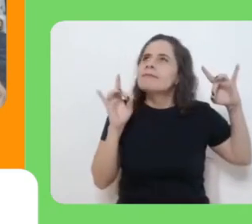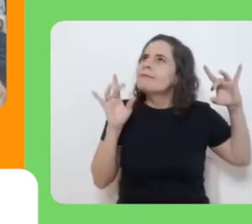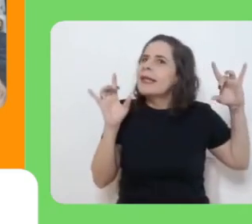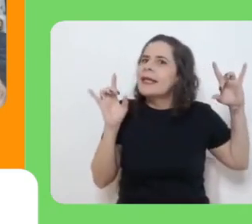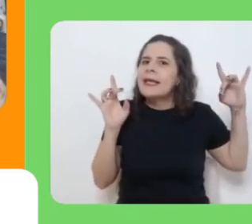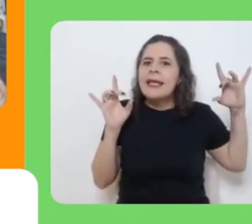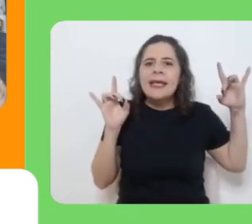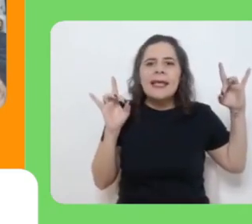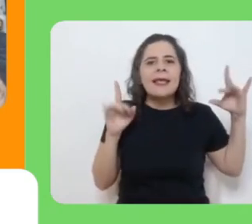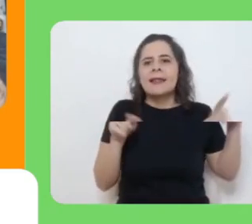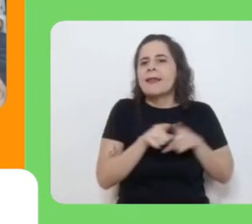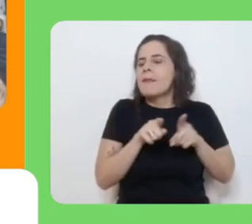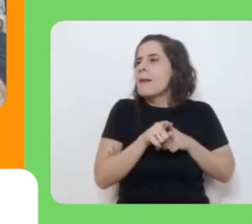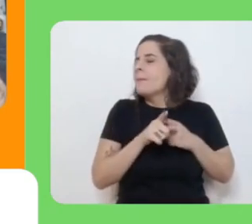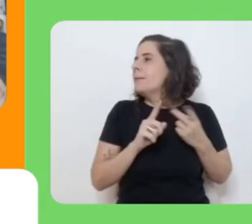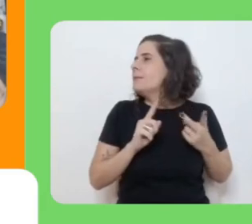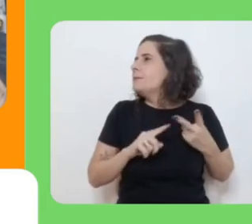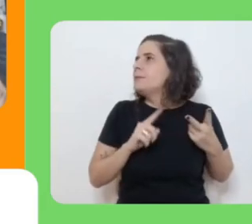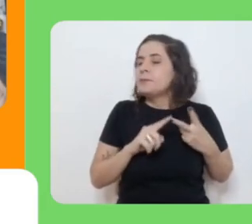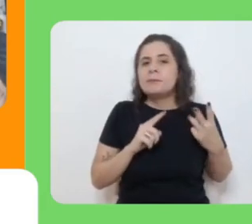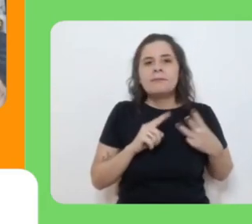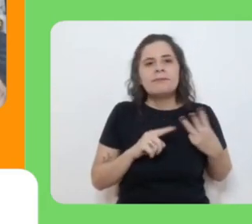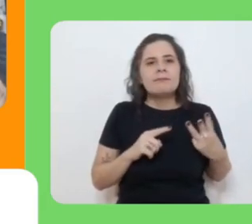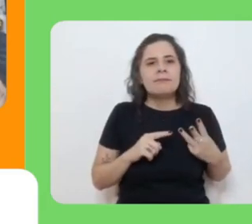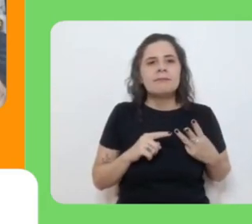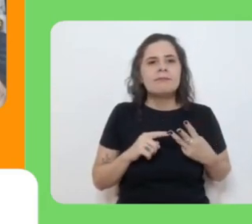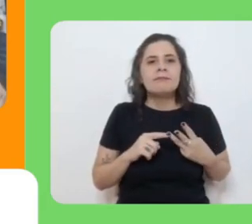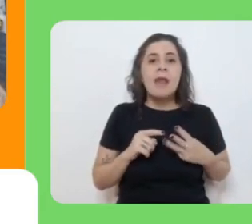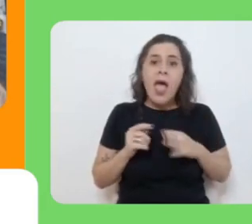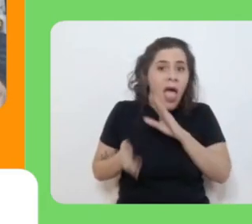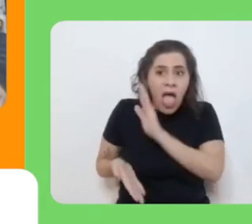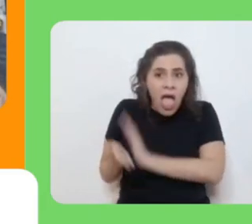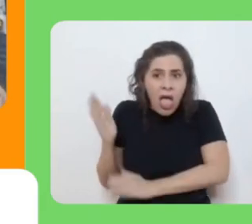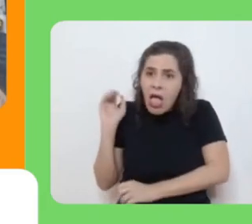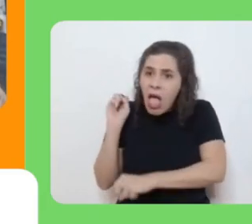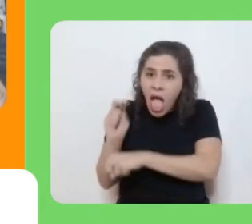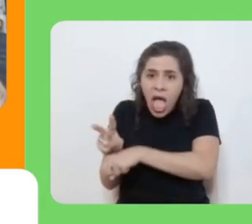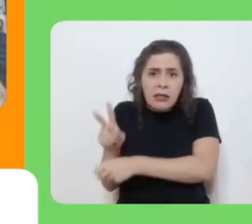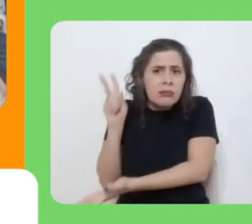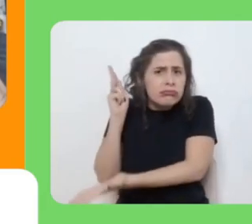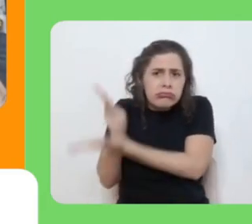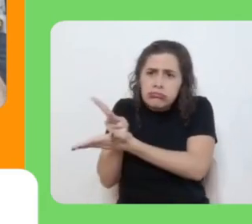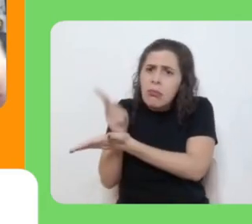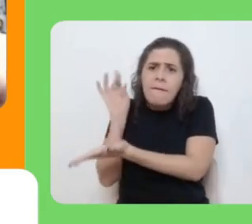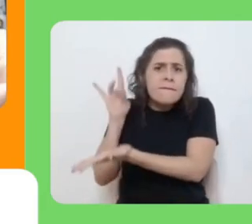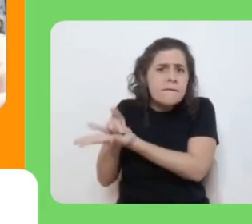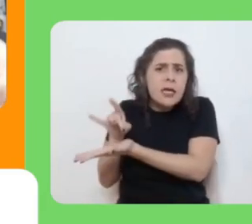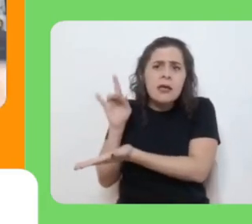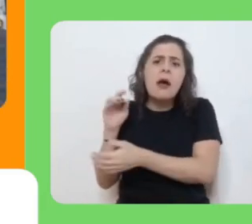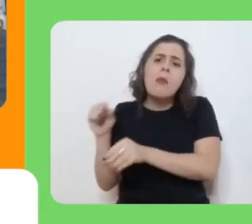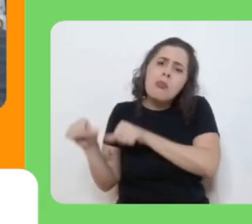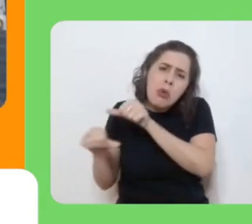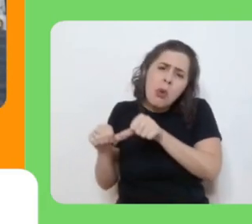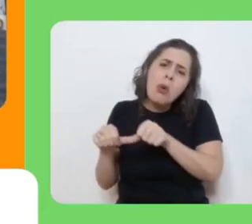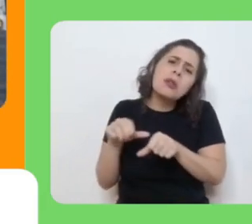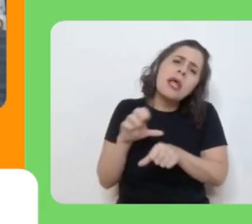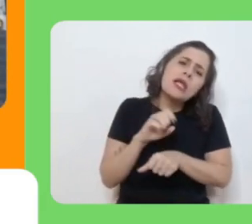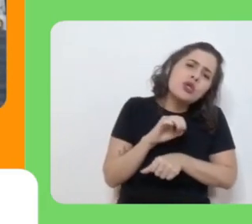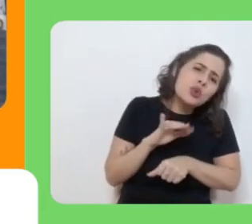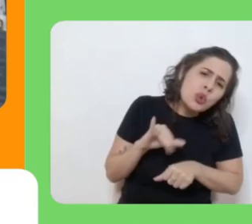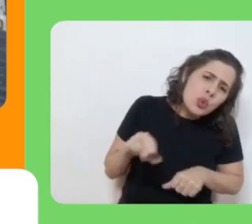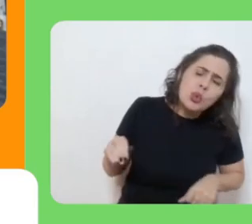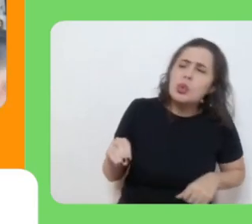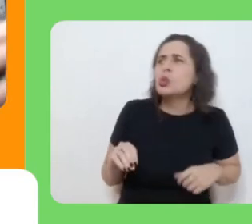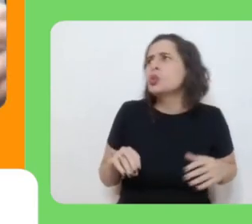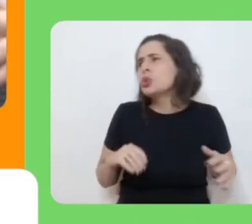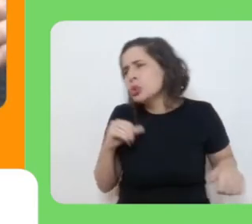e assim, entram, se inserem e ficam. Eu vejo eles mudando de estúdio e tal, acompanho um pouco deles,